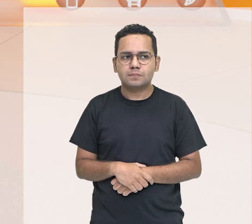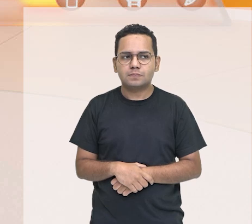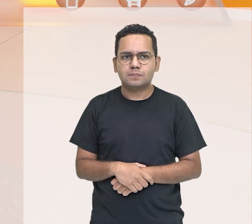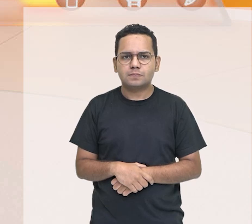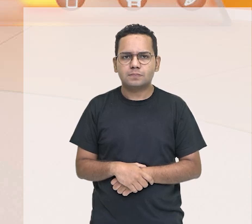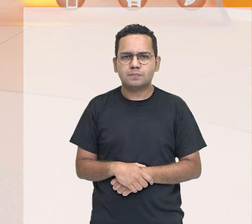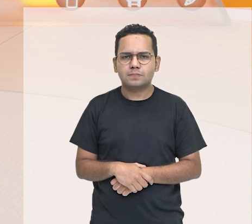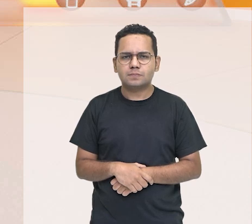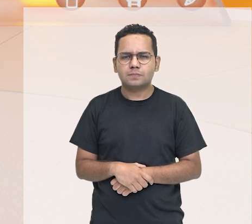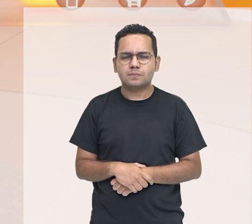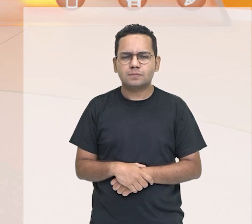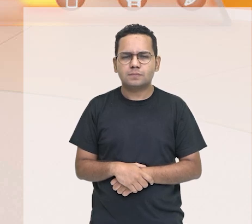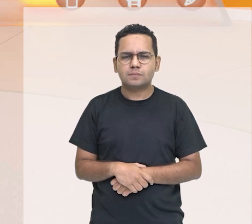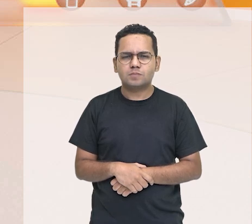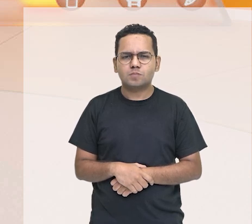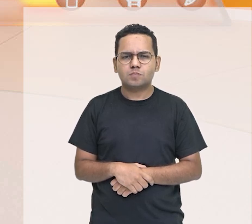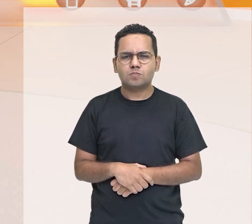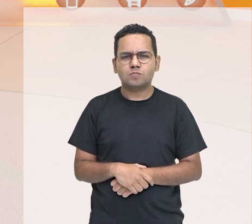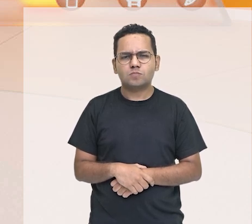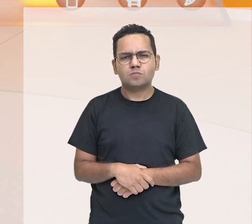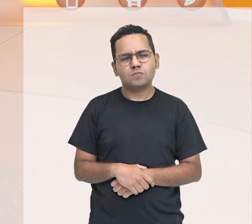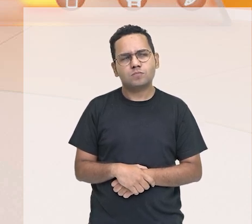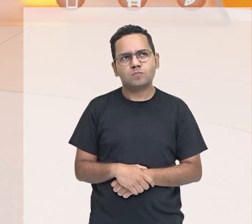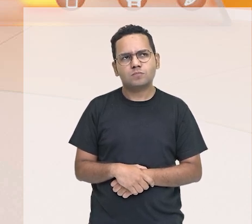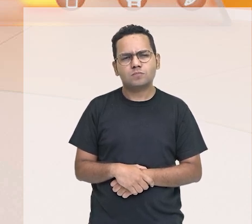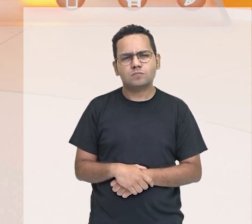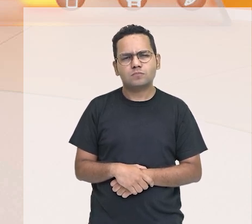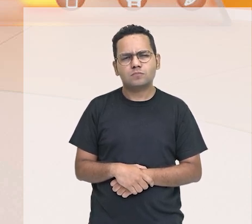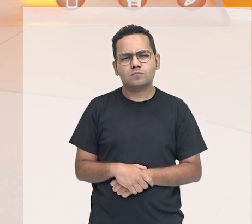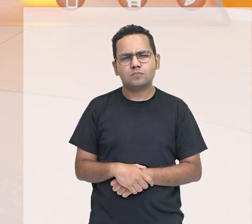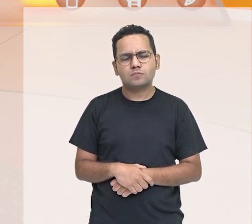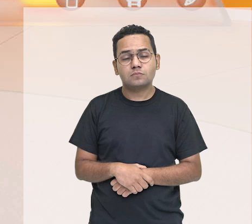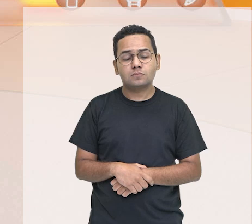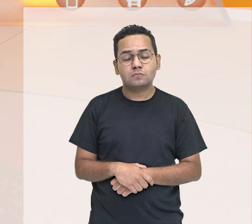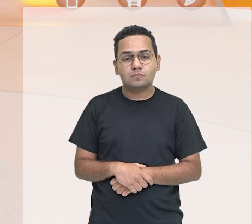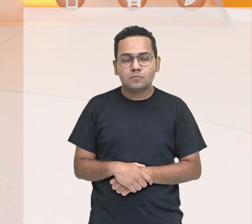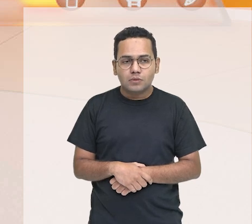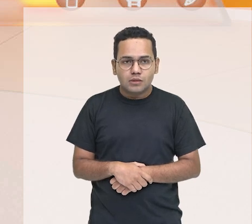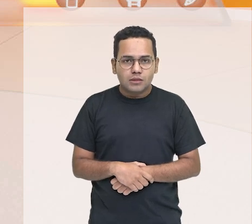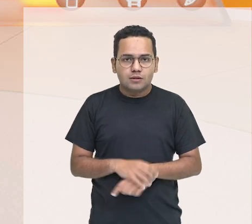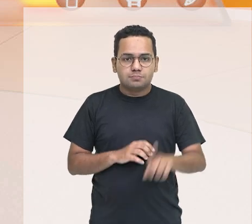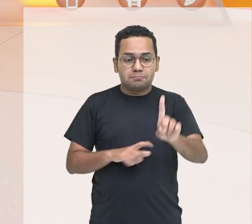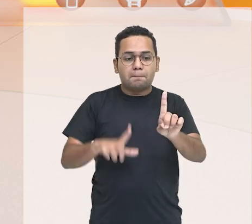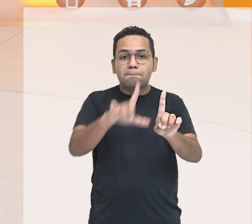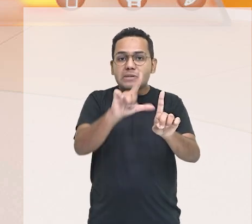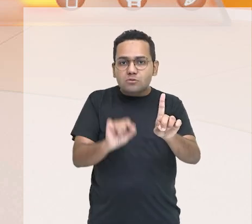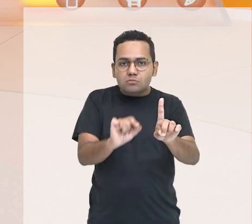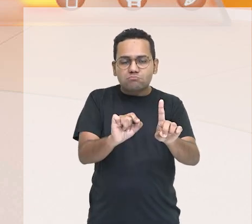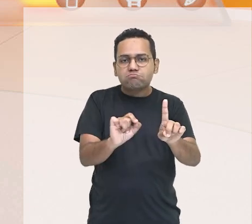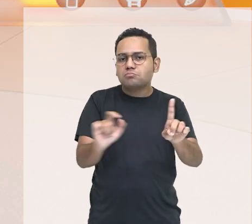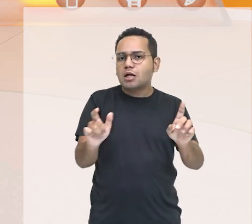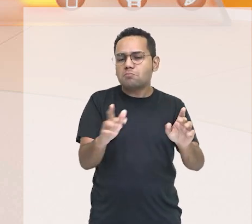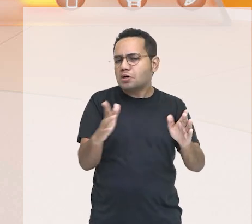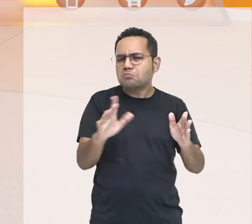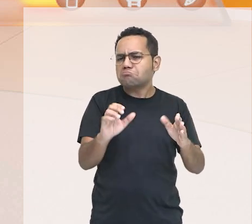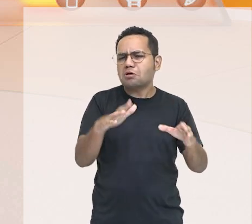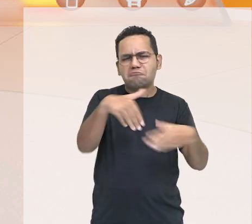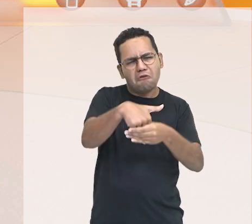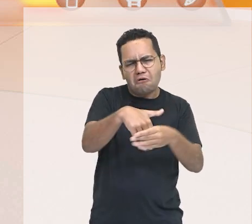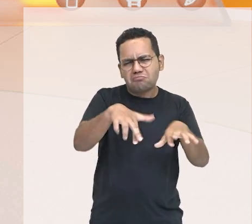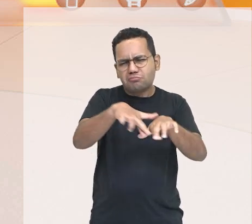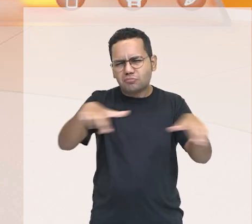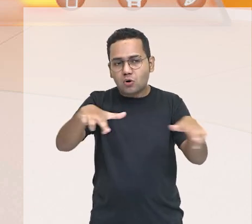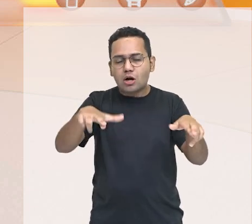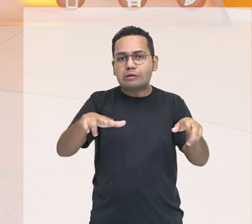na escolha né, da sua representatividade. Então, isso também é o uso do poder econômico. E o poder